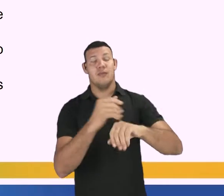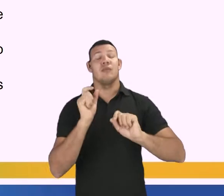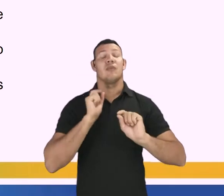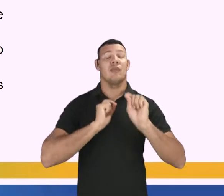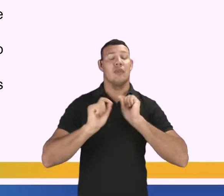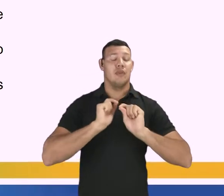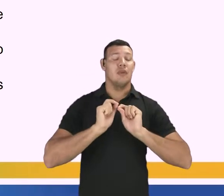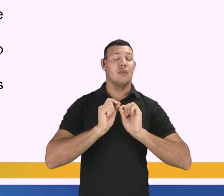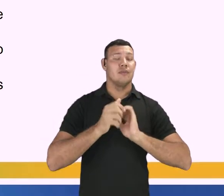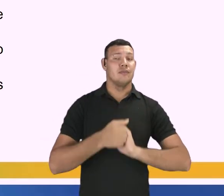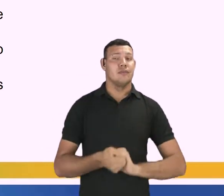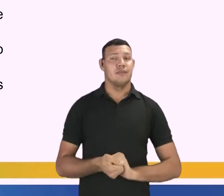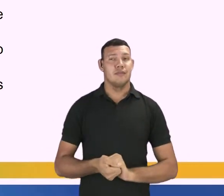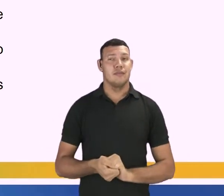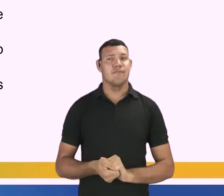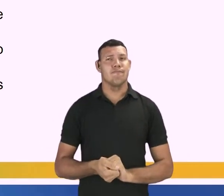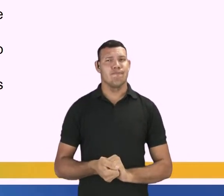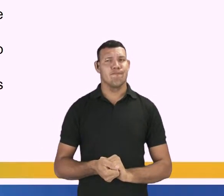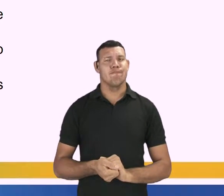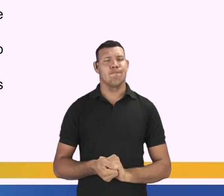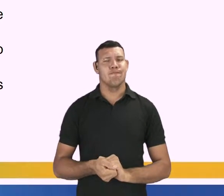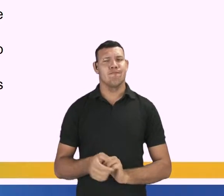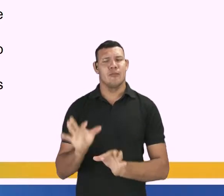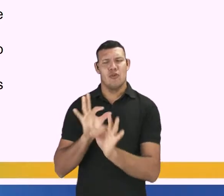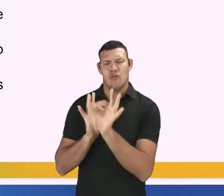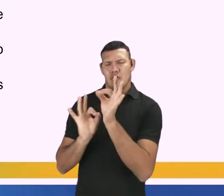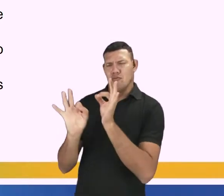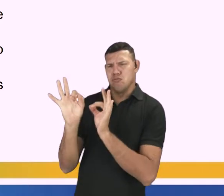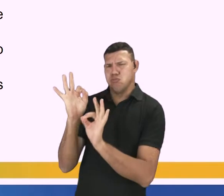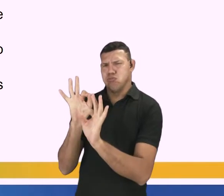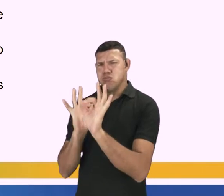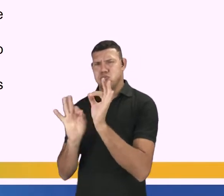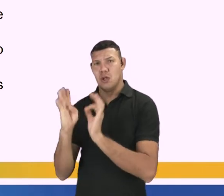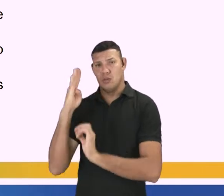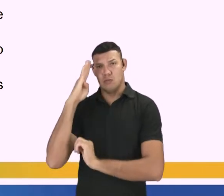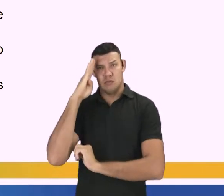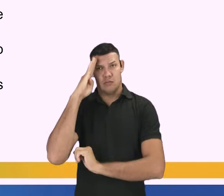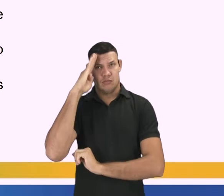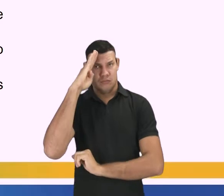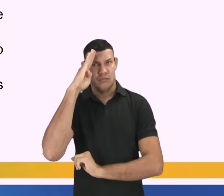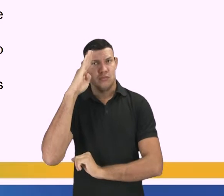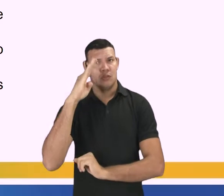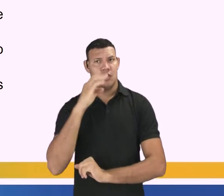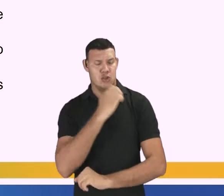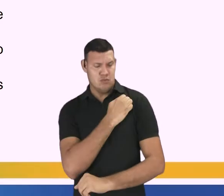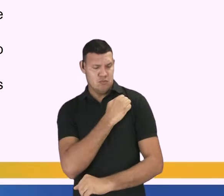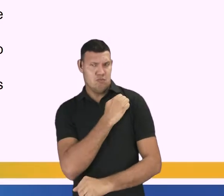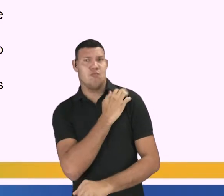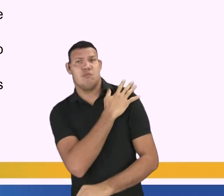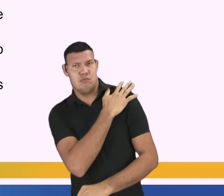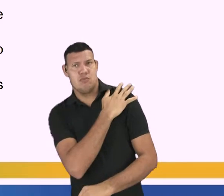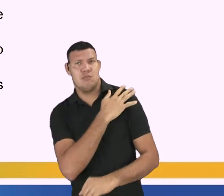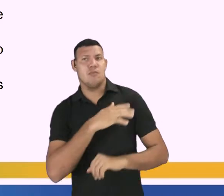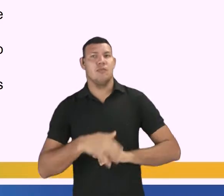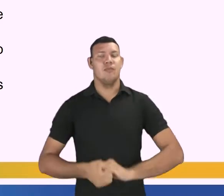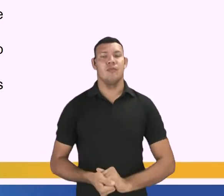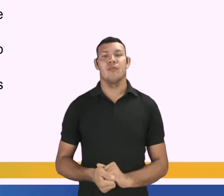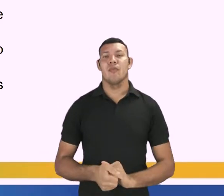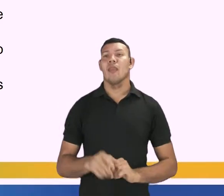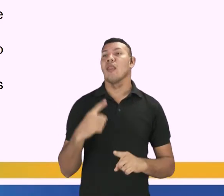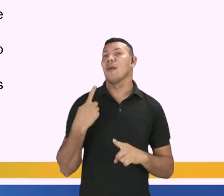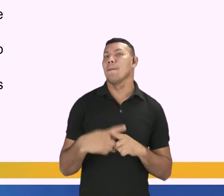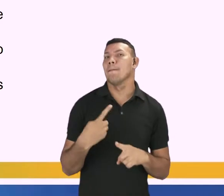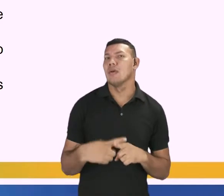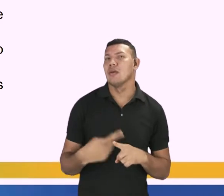vai ter uma organização militar. Como assim, professora? Ela vai ter essa organização para que